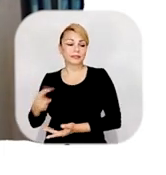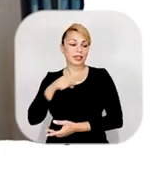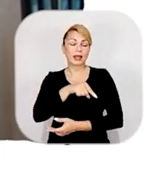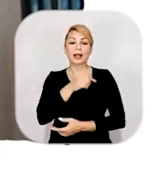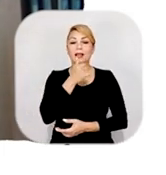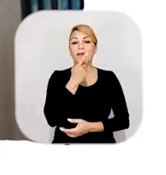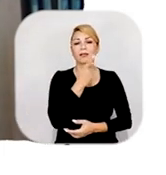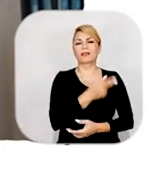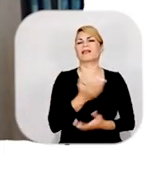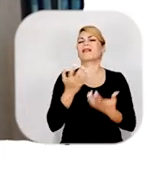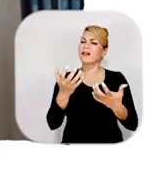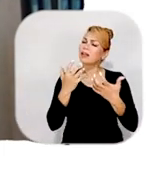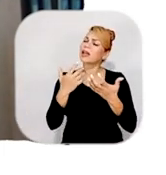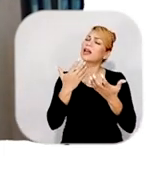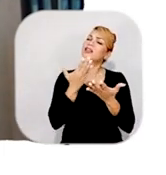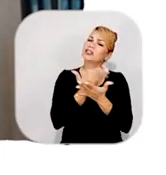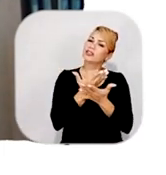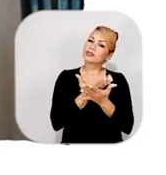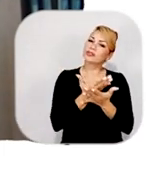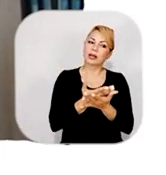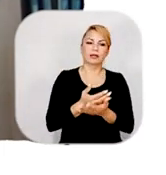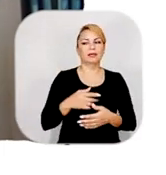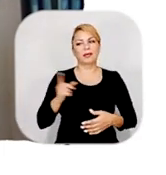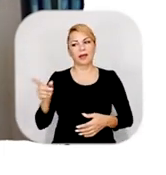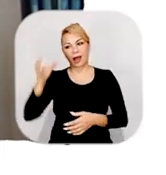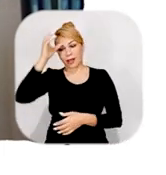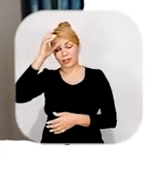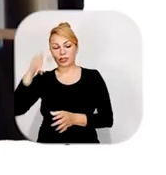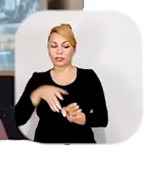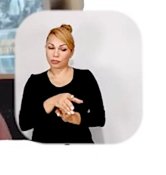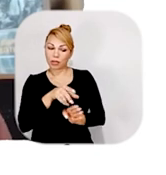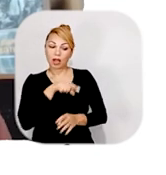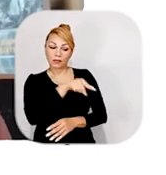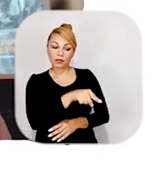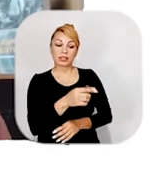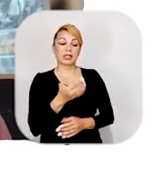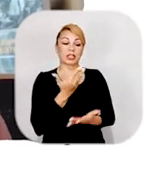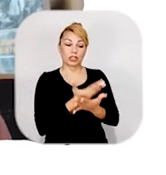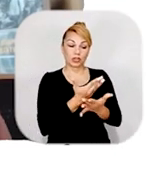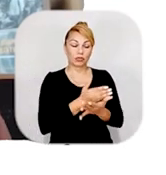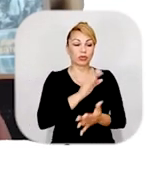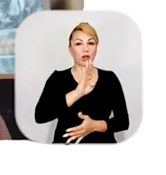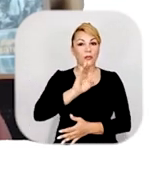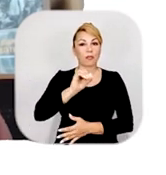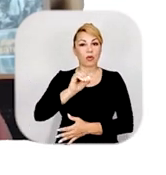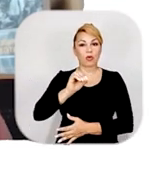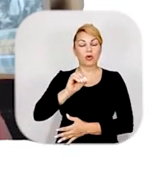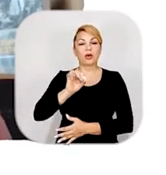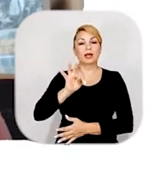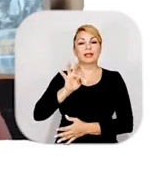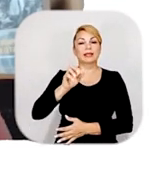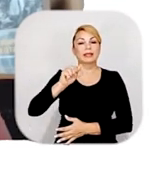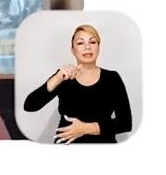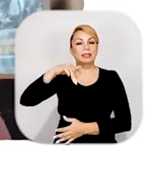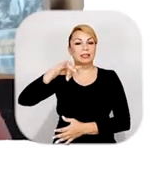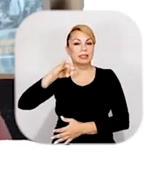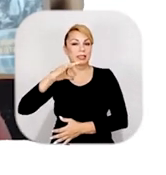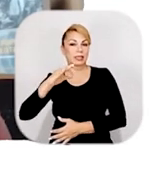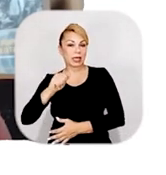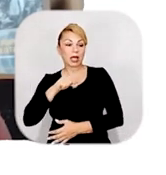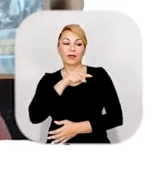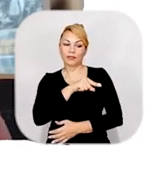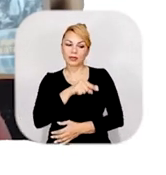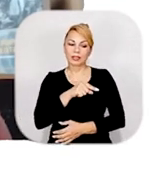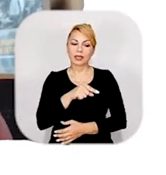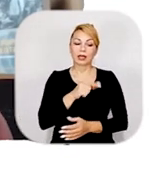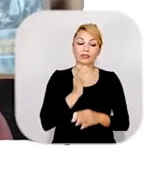botânica, porque isso aí vai ajudar a você entender como é que funcionam os ecossistemas. Então, ele estudou e falou, olha, quando você vier